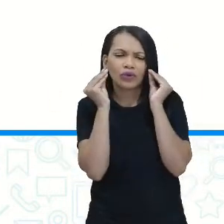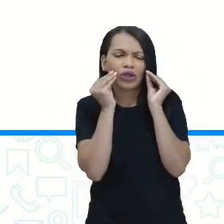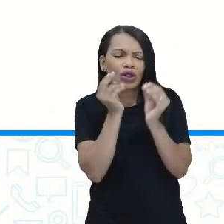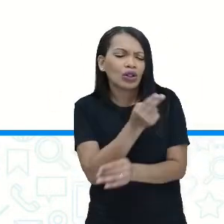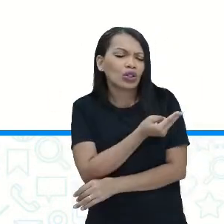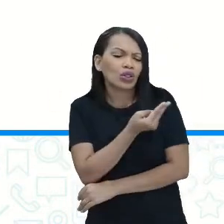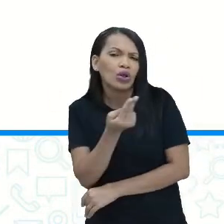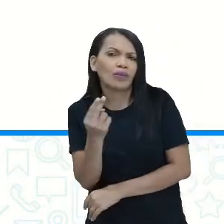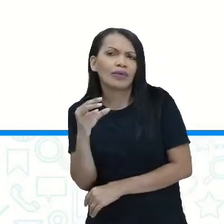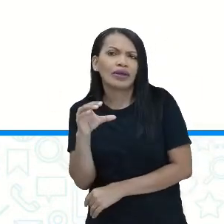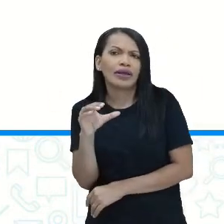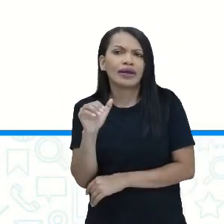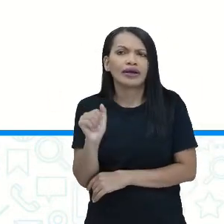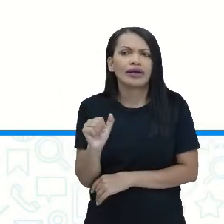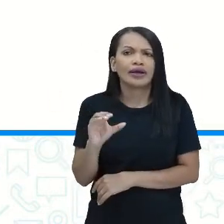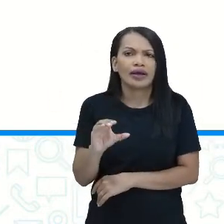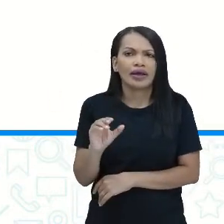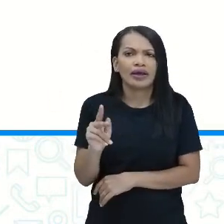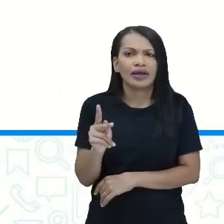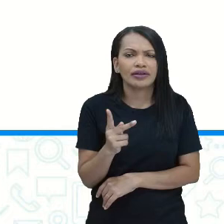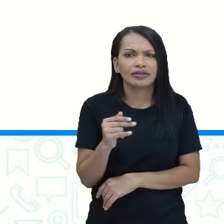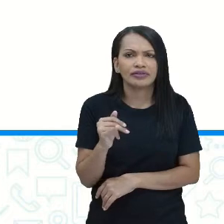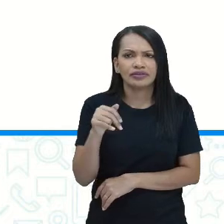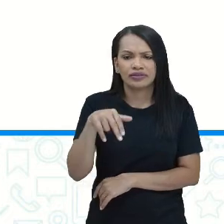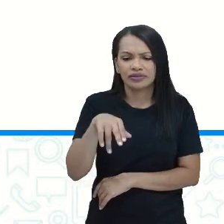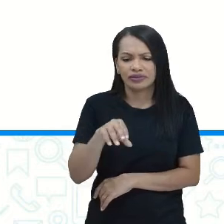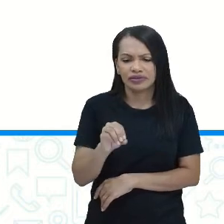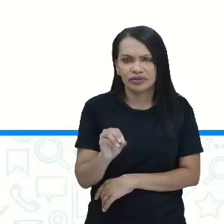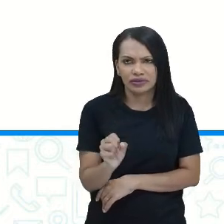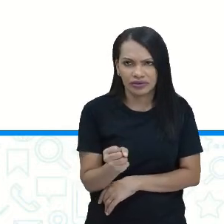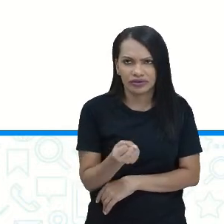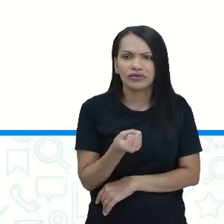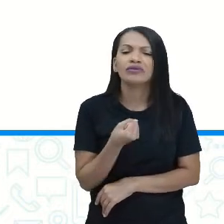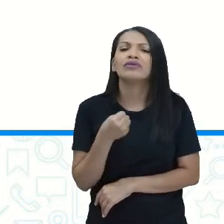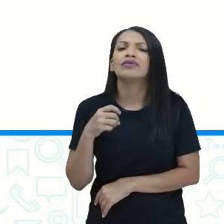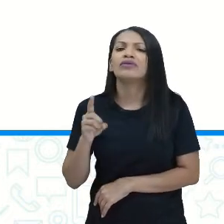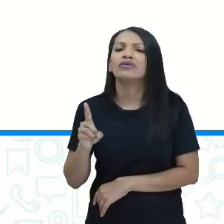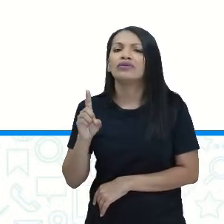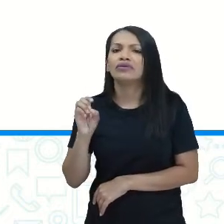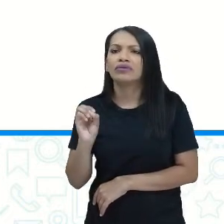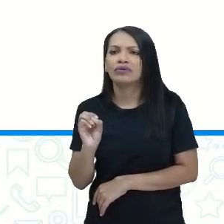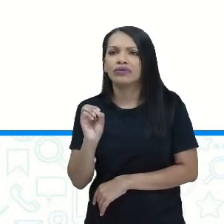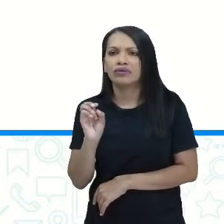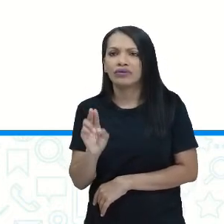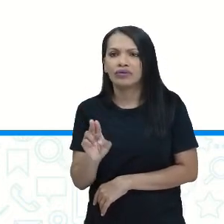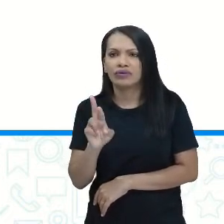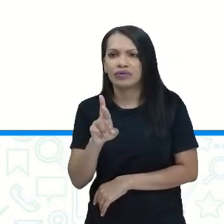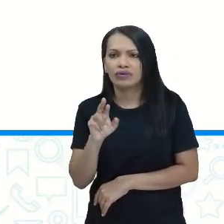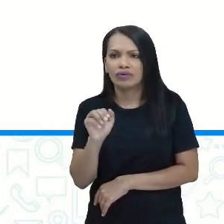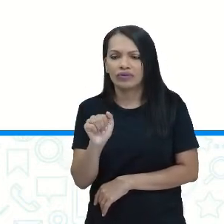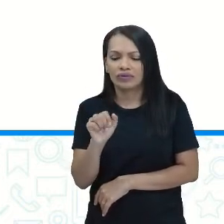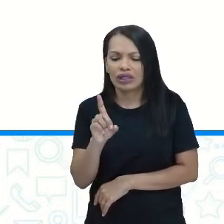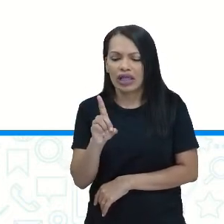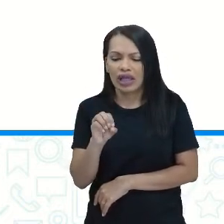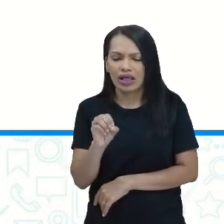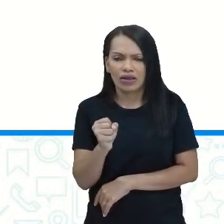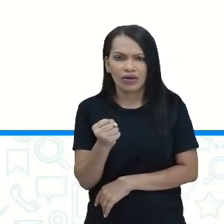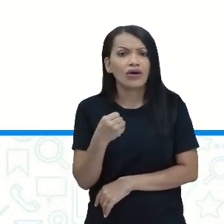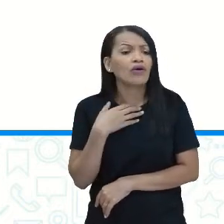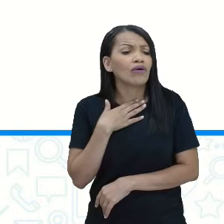Caixinhos Dourado. Aí tem PS, gostaria muito que o ursinho viesse à minha